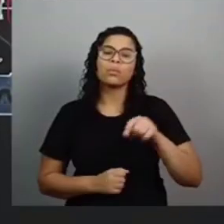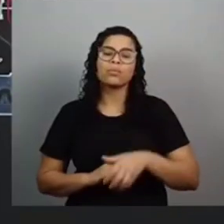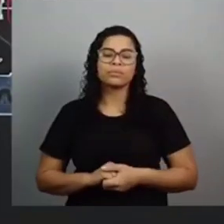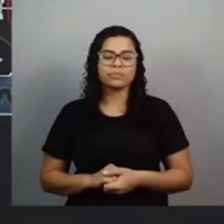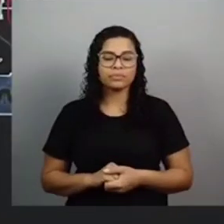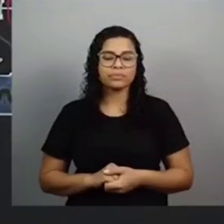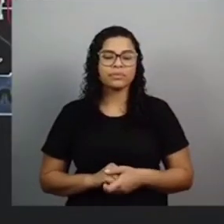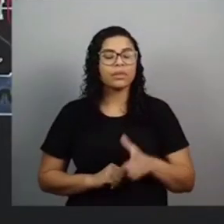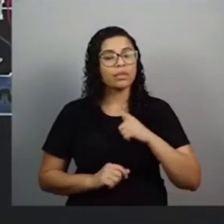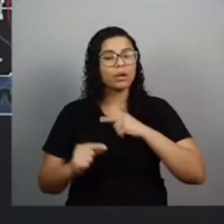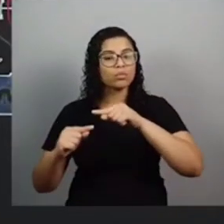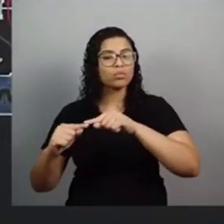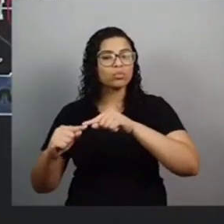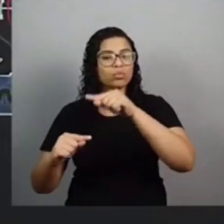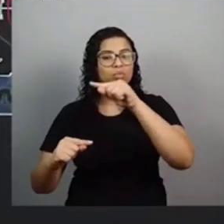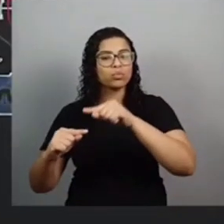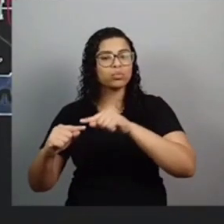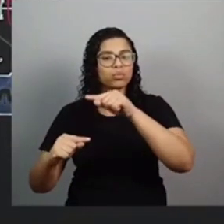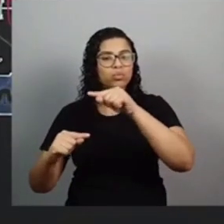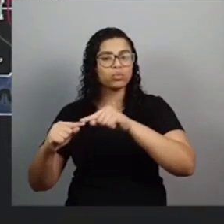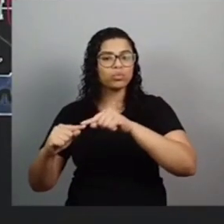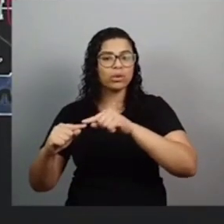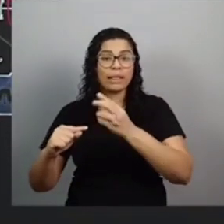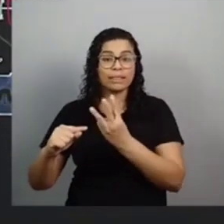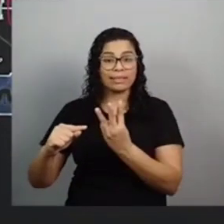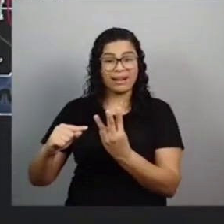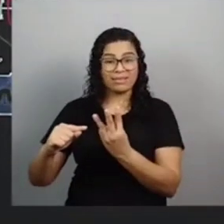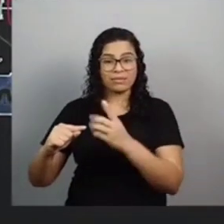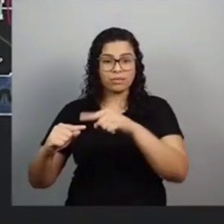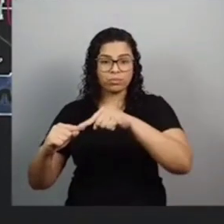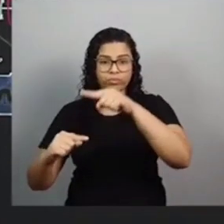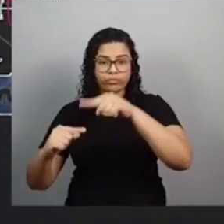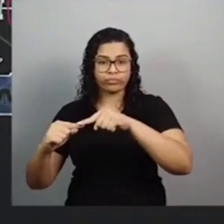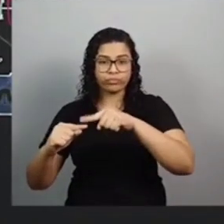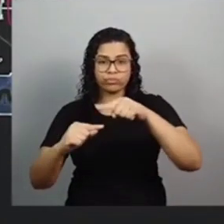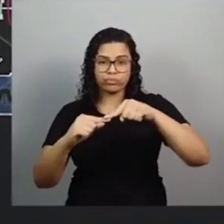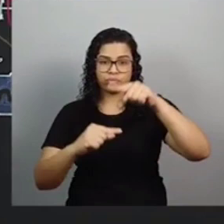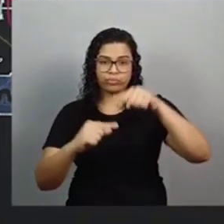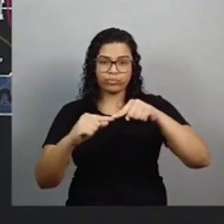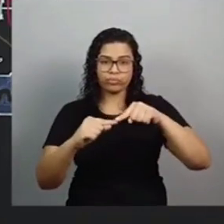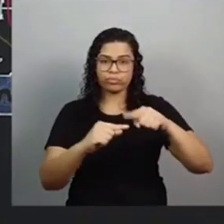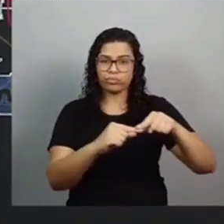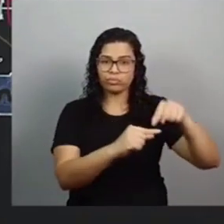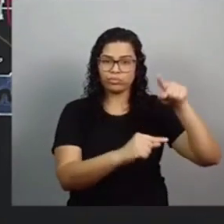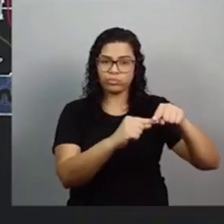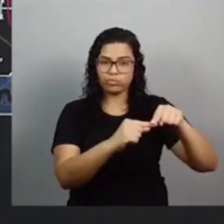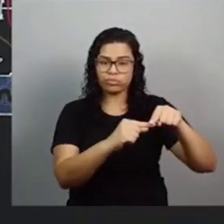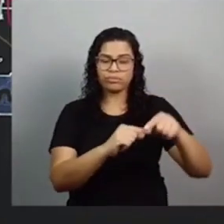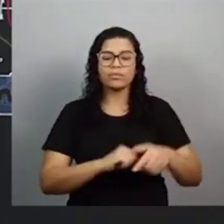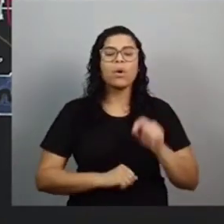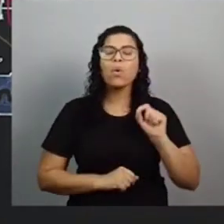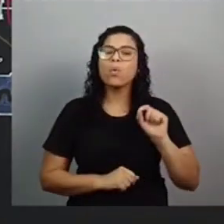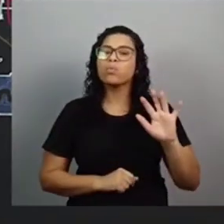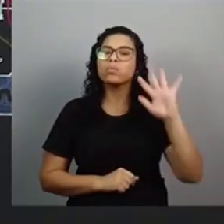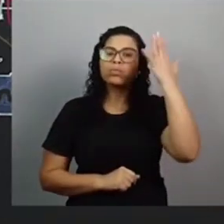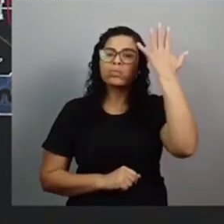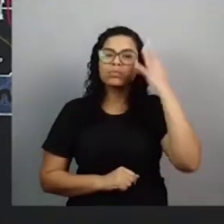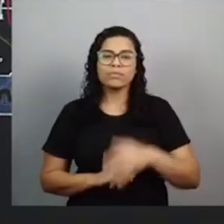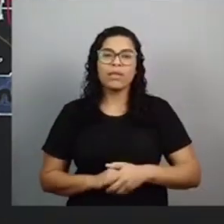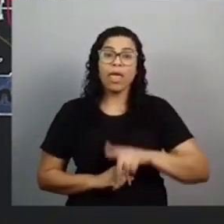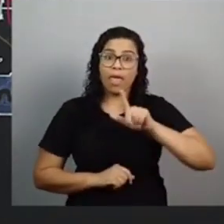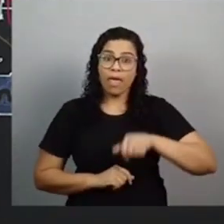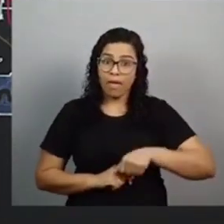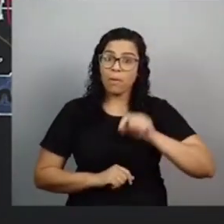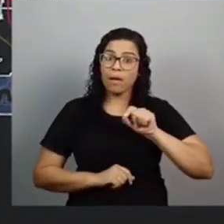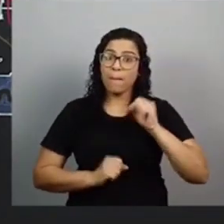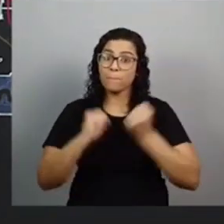tenho cilindros que tem um pistão lá dentro do motor. Tem 3 desses aqui. Show. O que vai acontecer? É máquina